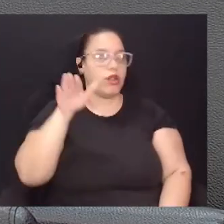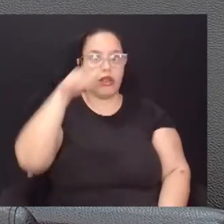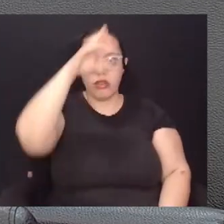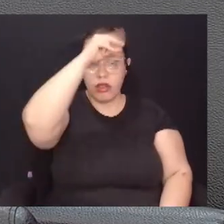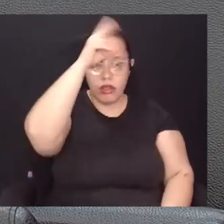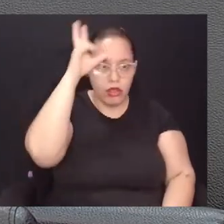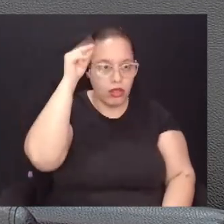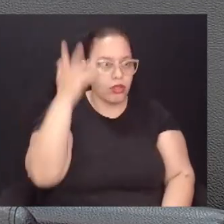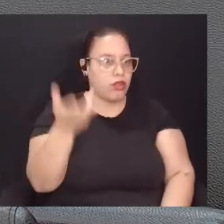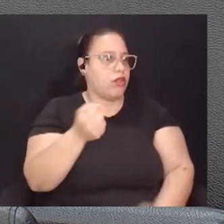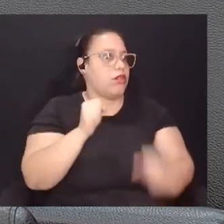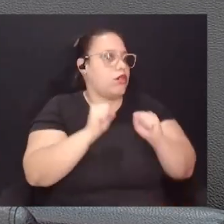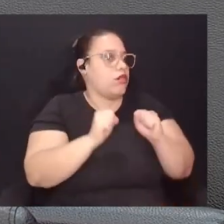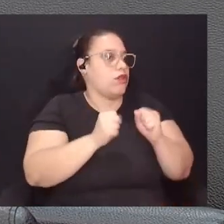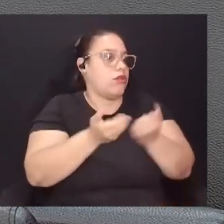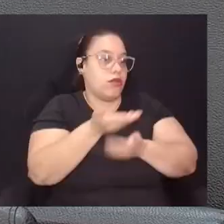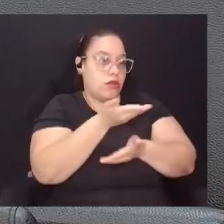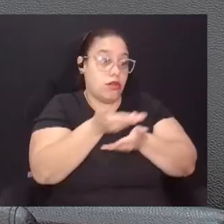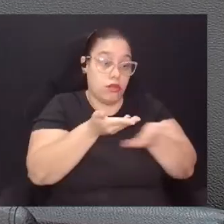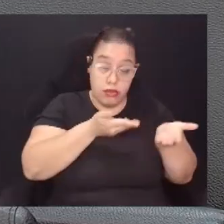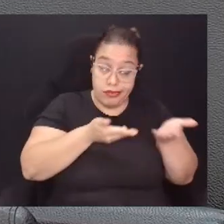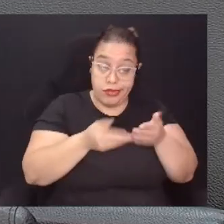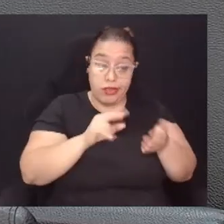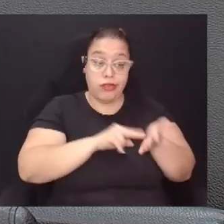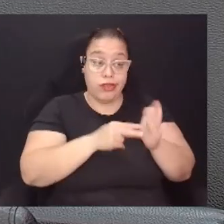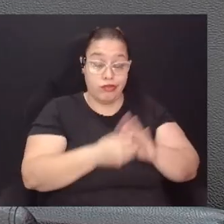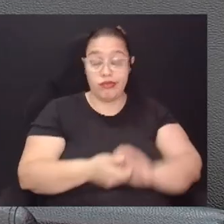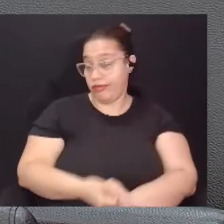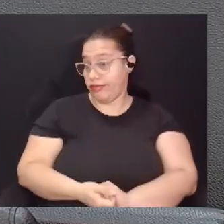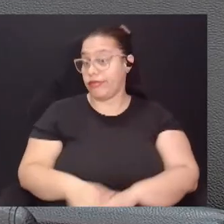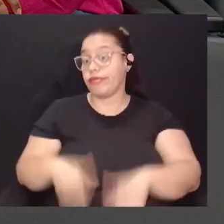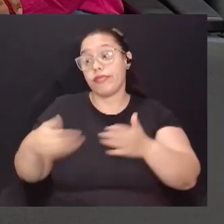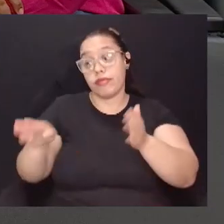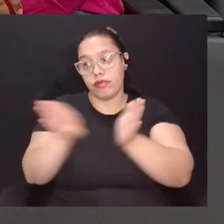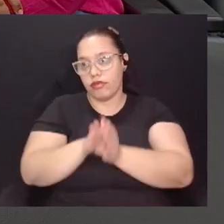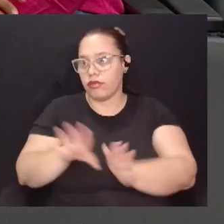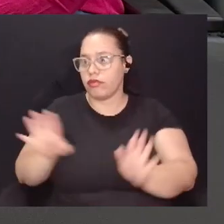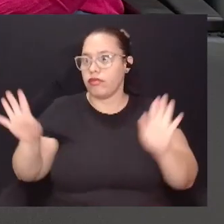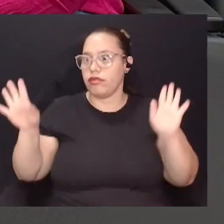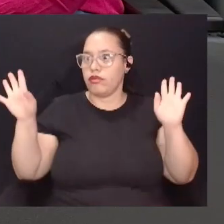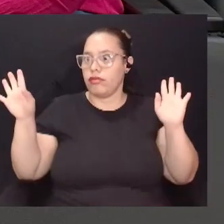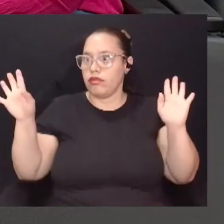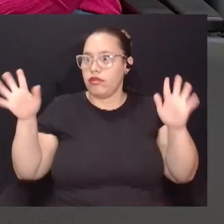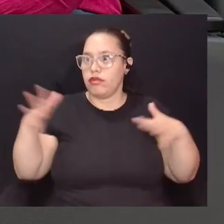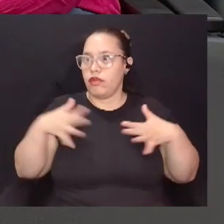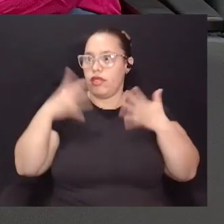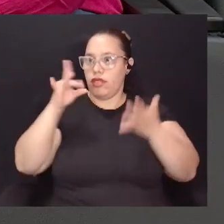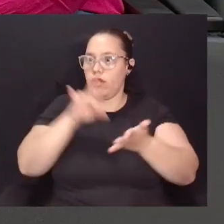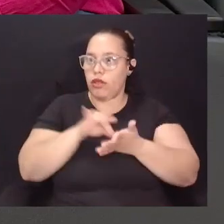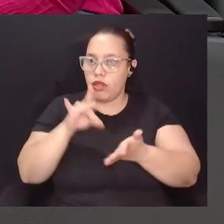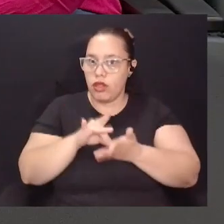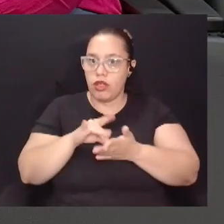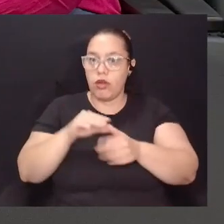a prefeitura para que ela possa falar qual a intervenção que ela vai fazer neste caso. Então chegou de uma forma assim que causou espanto